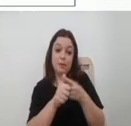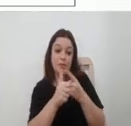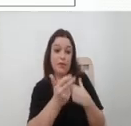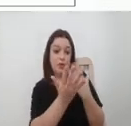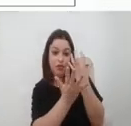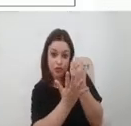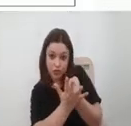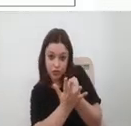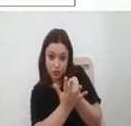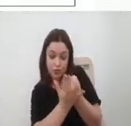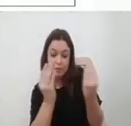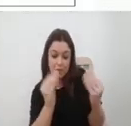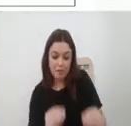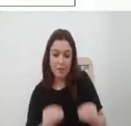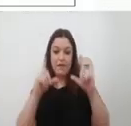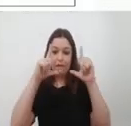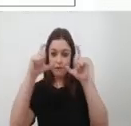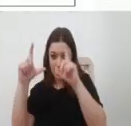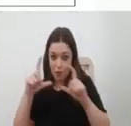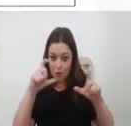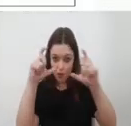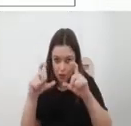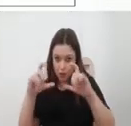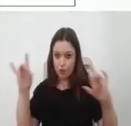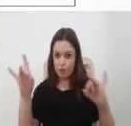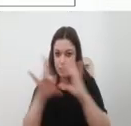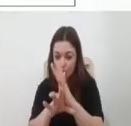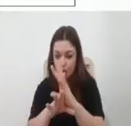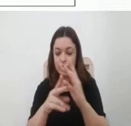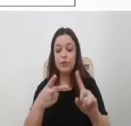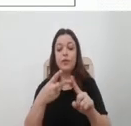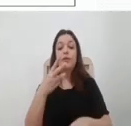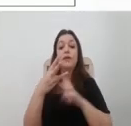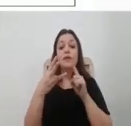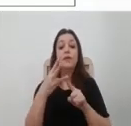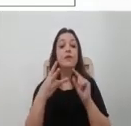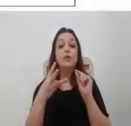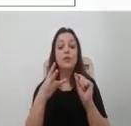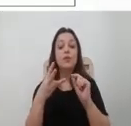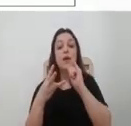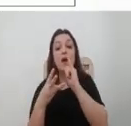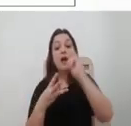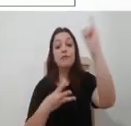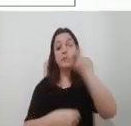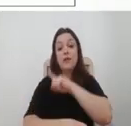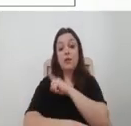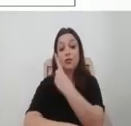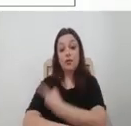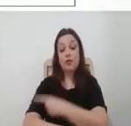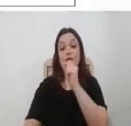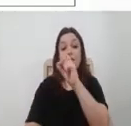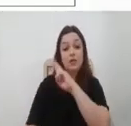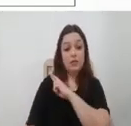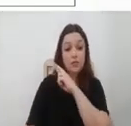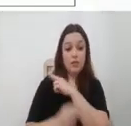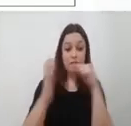primeiramente, fazer esse registro, depois a materialização das evidências e, por último, a